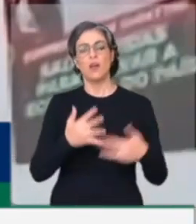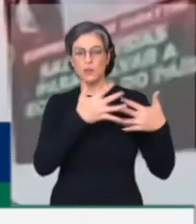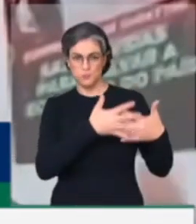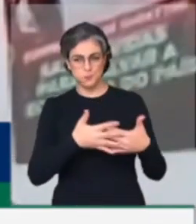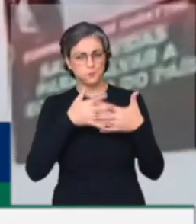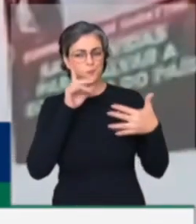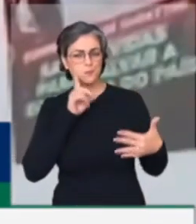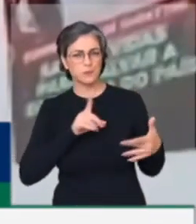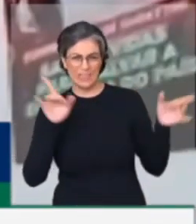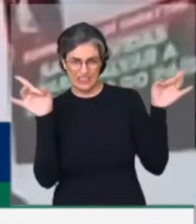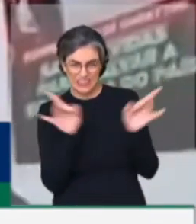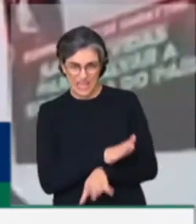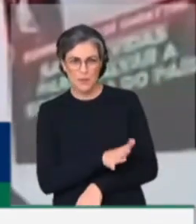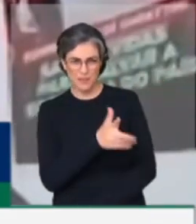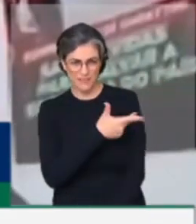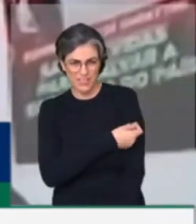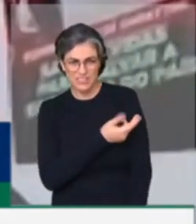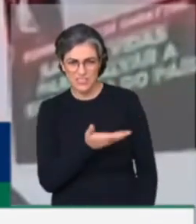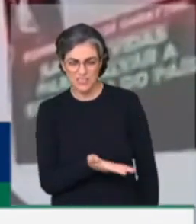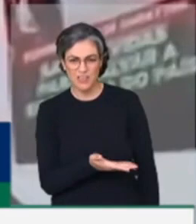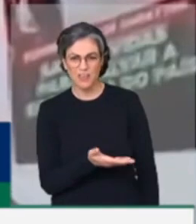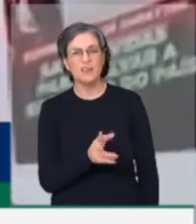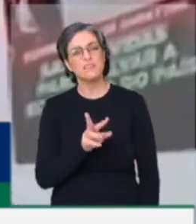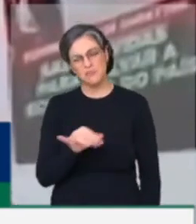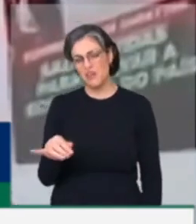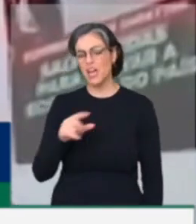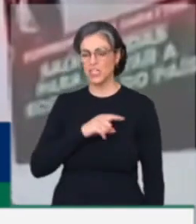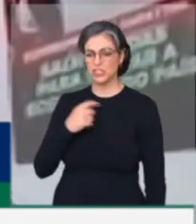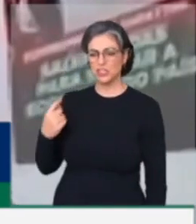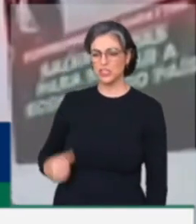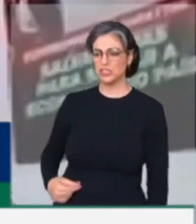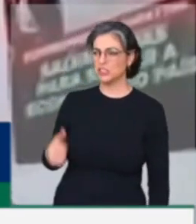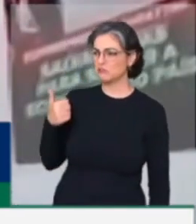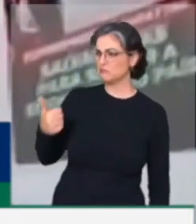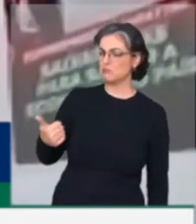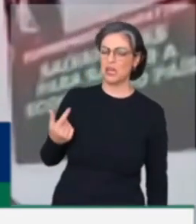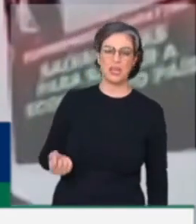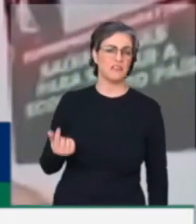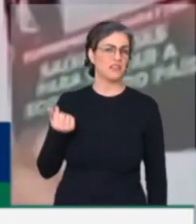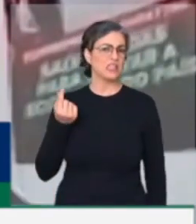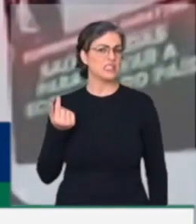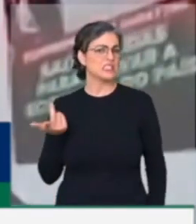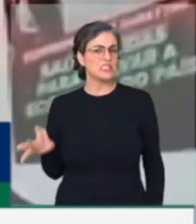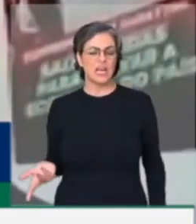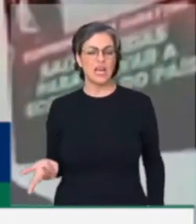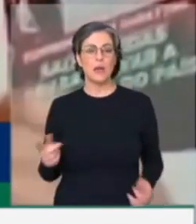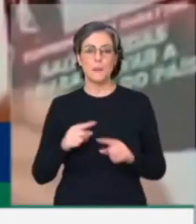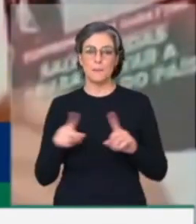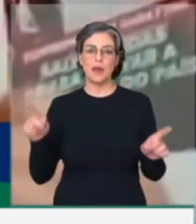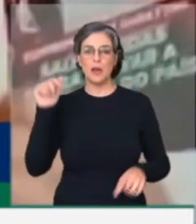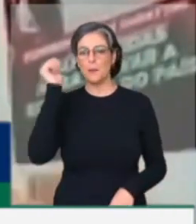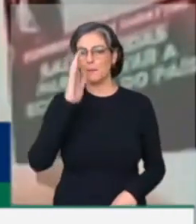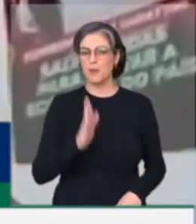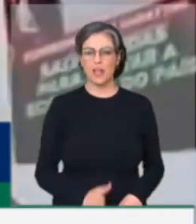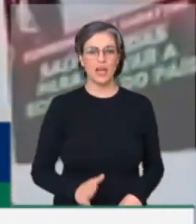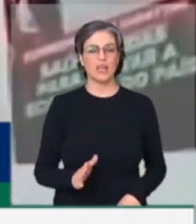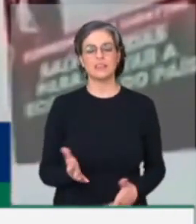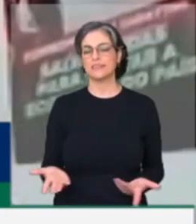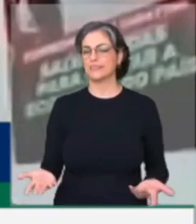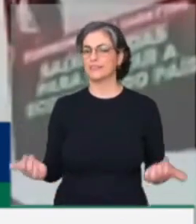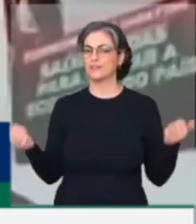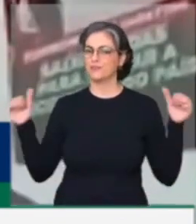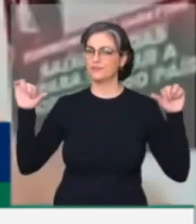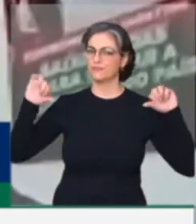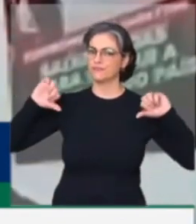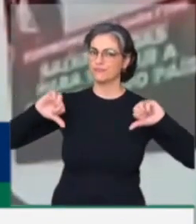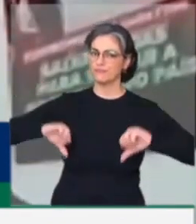vai terminar a vacinação, a China está com a sua vida econômica resolvida e o Brasil está